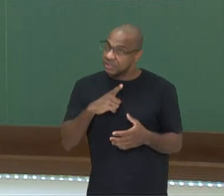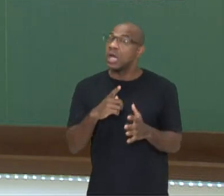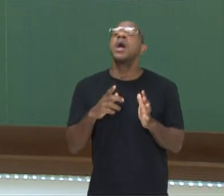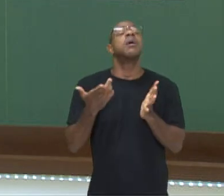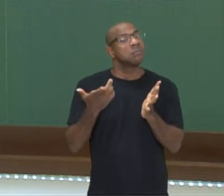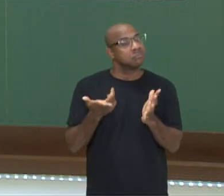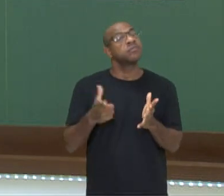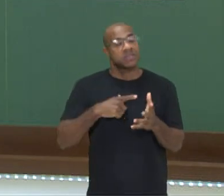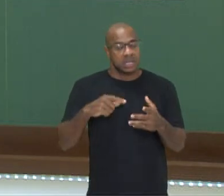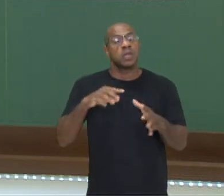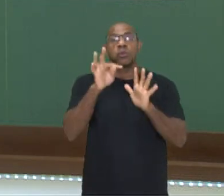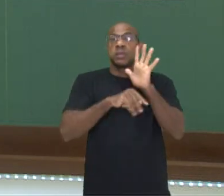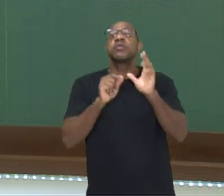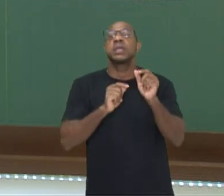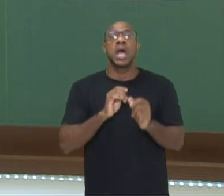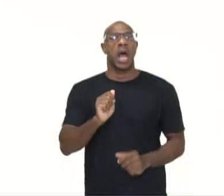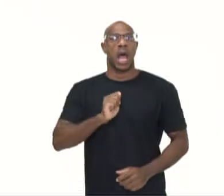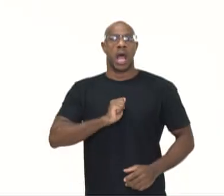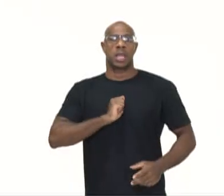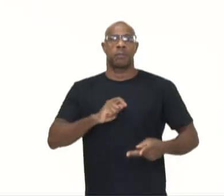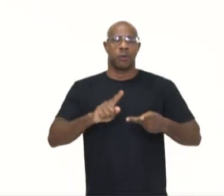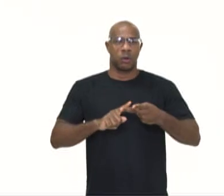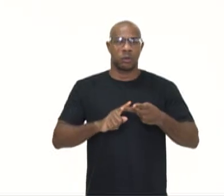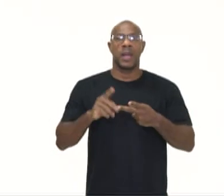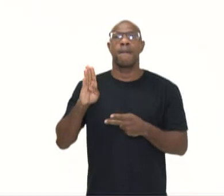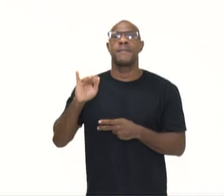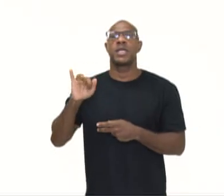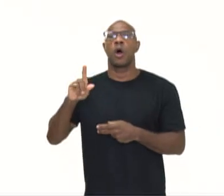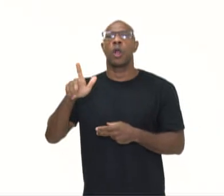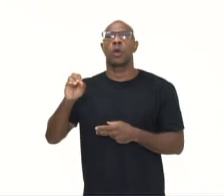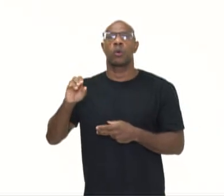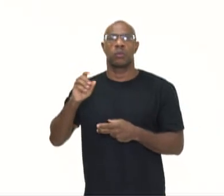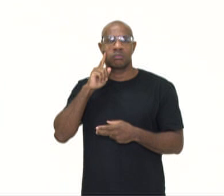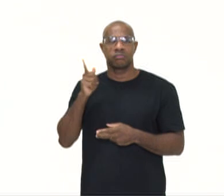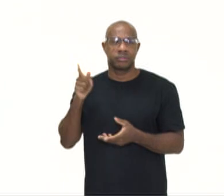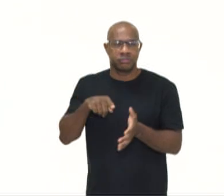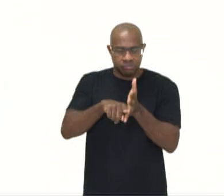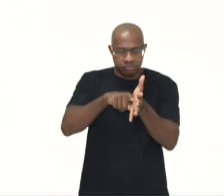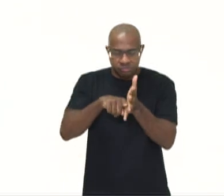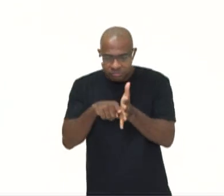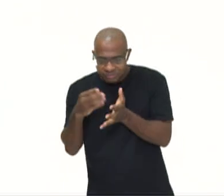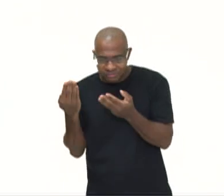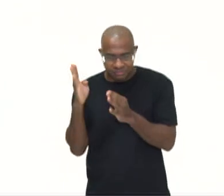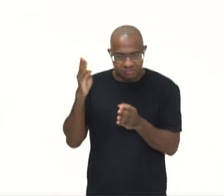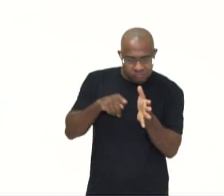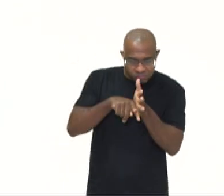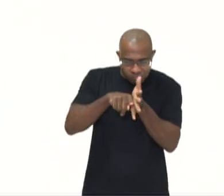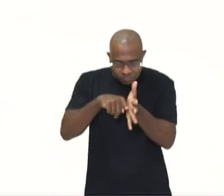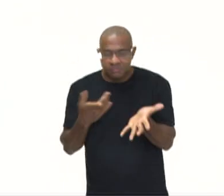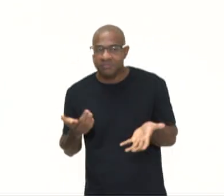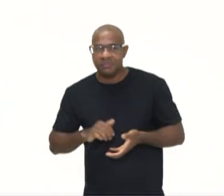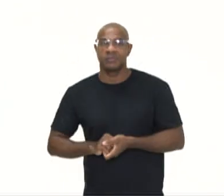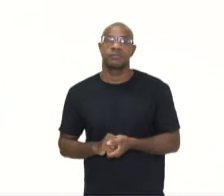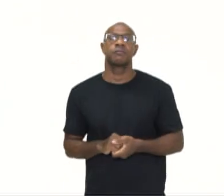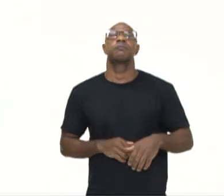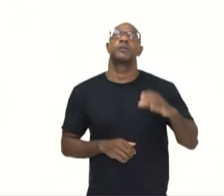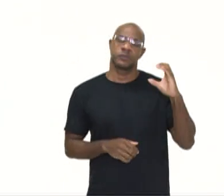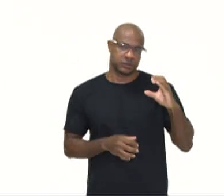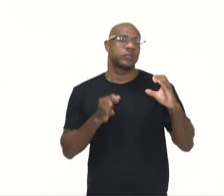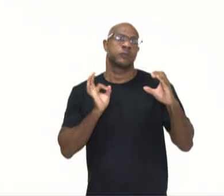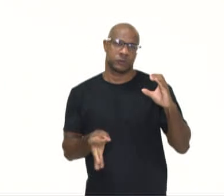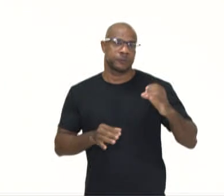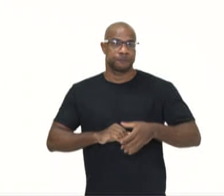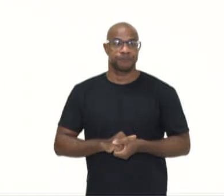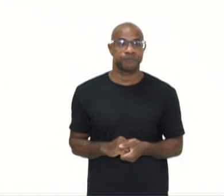palavra antropólogos e biólogos, portanto, a letra C você acertou, porque é a letra C mesmo.